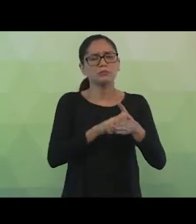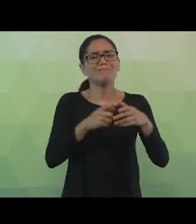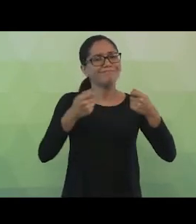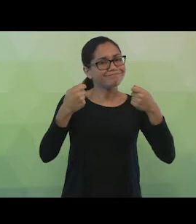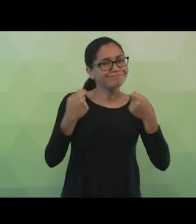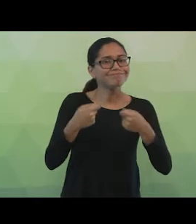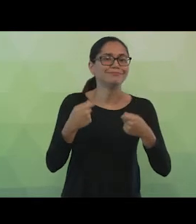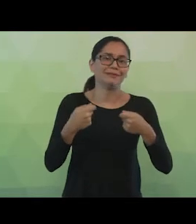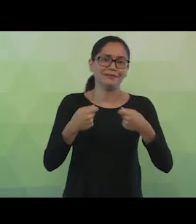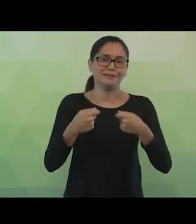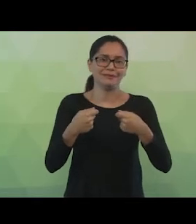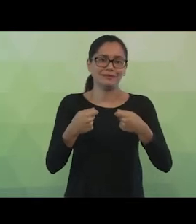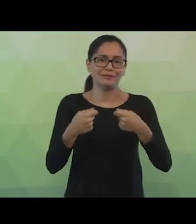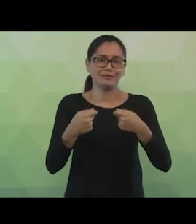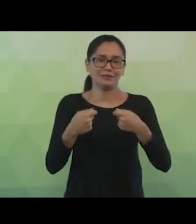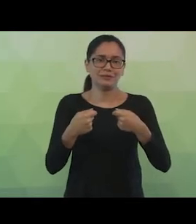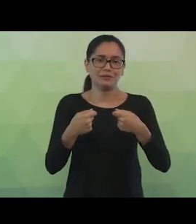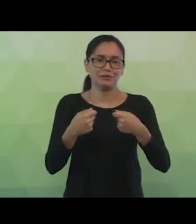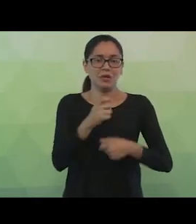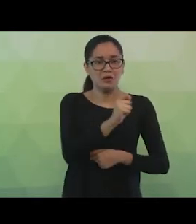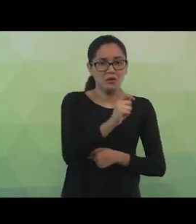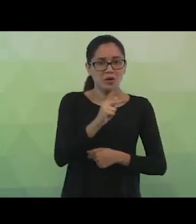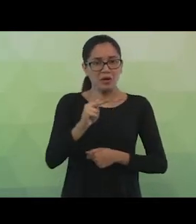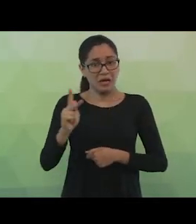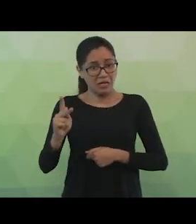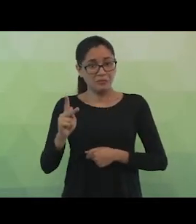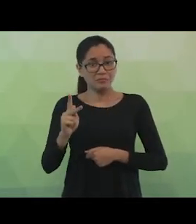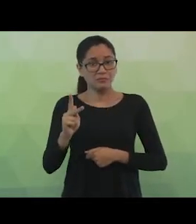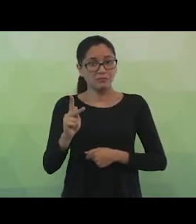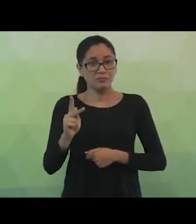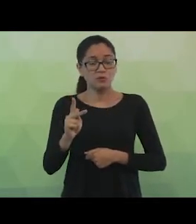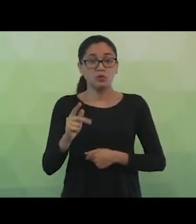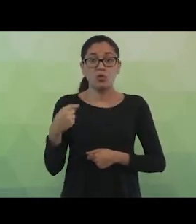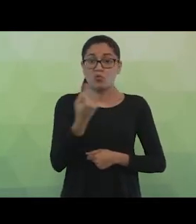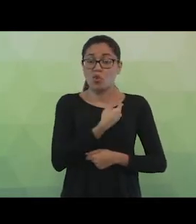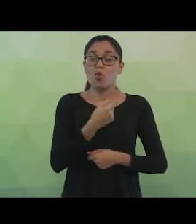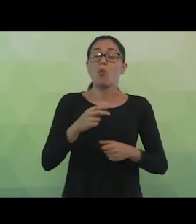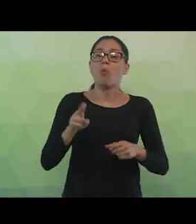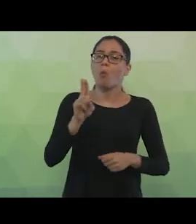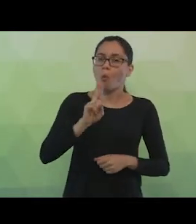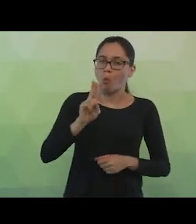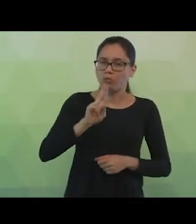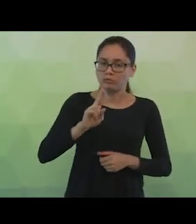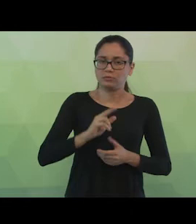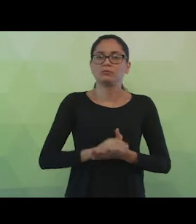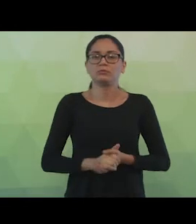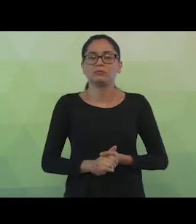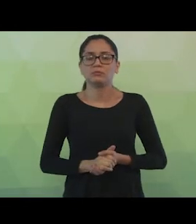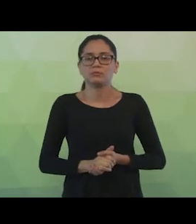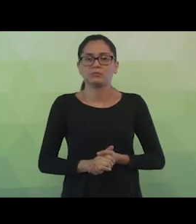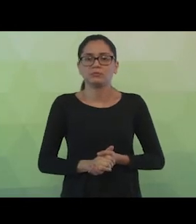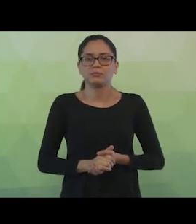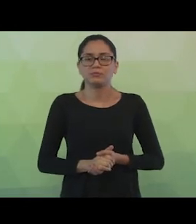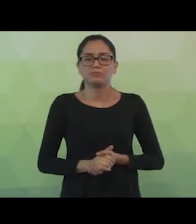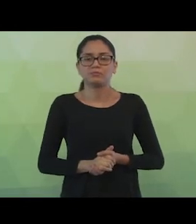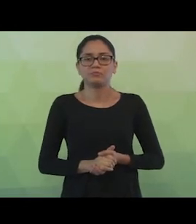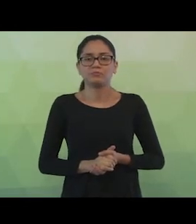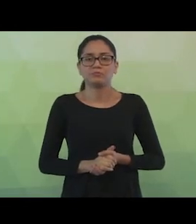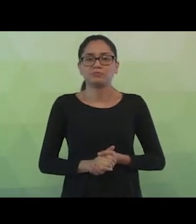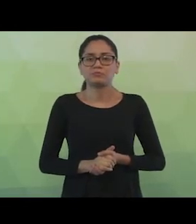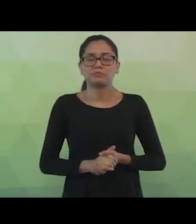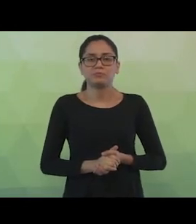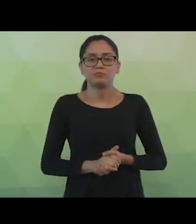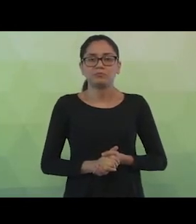programas, para todos os programas que a gente vai implementar. Para incluirmos esta